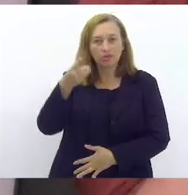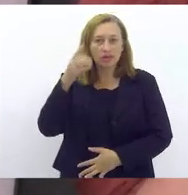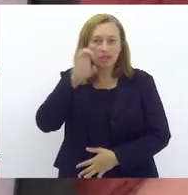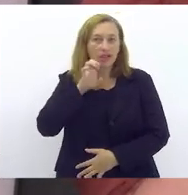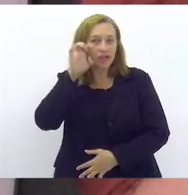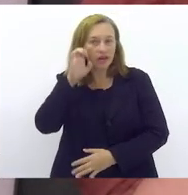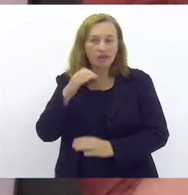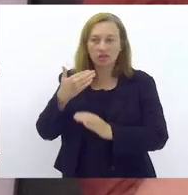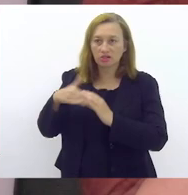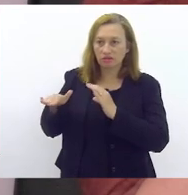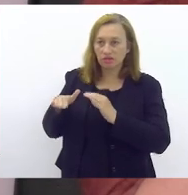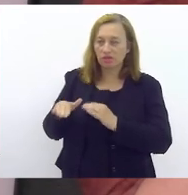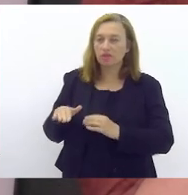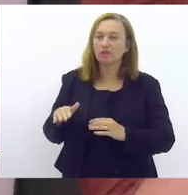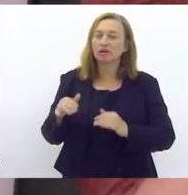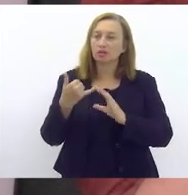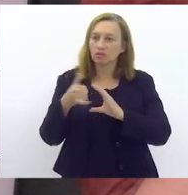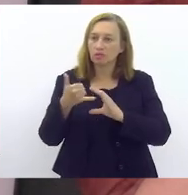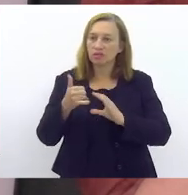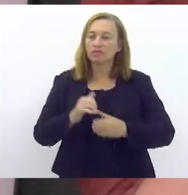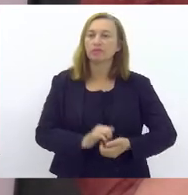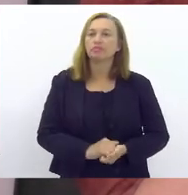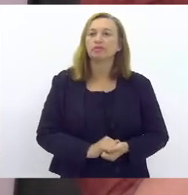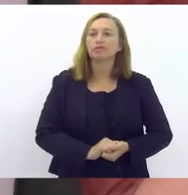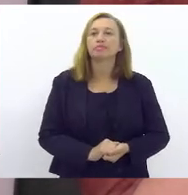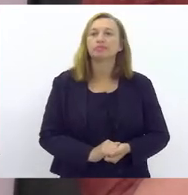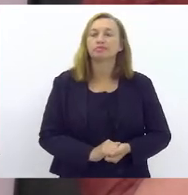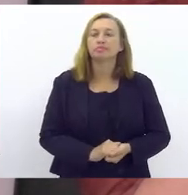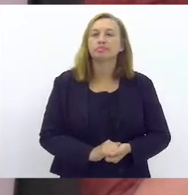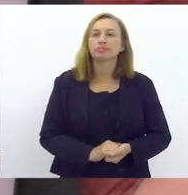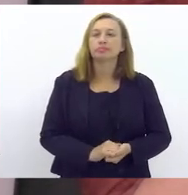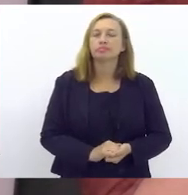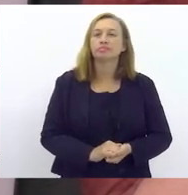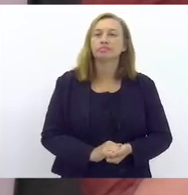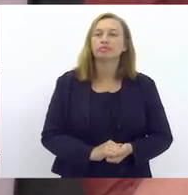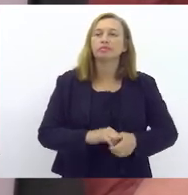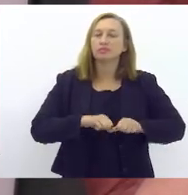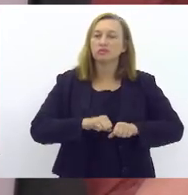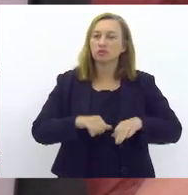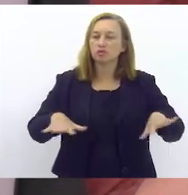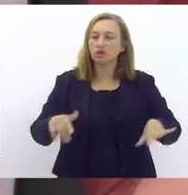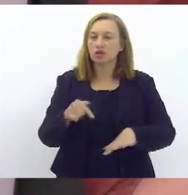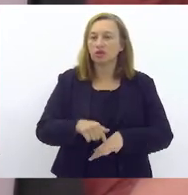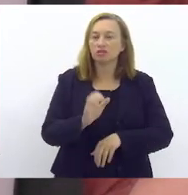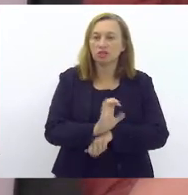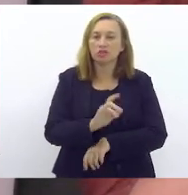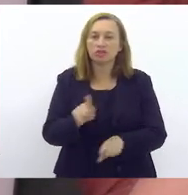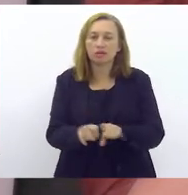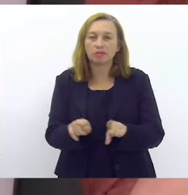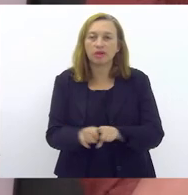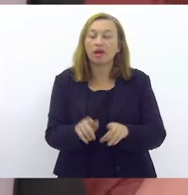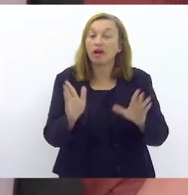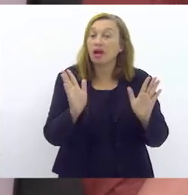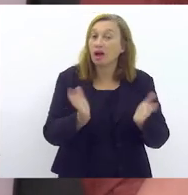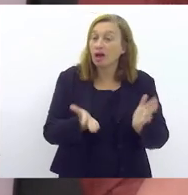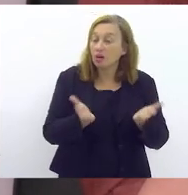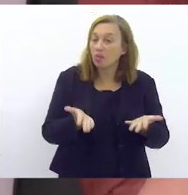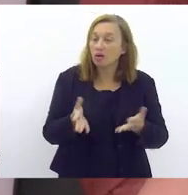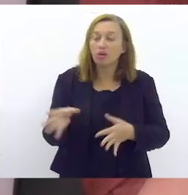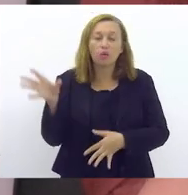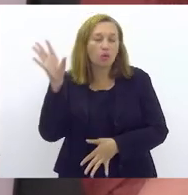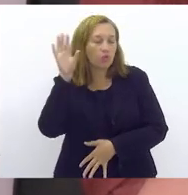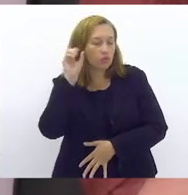para o seu WhatsApp para tentar replicar aqui no Estado também. Agora a gente vai